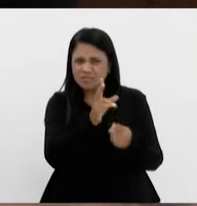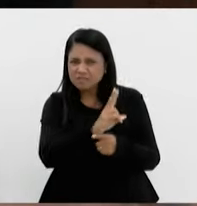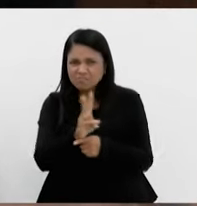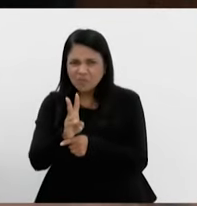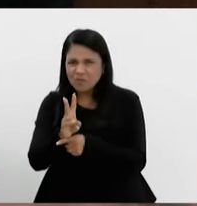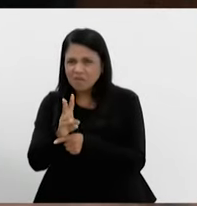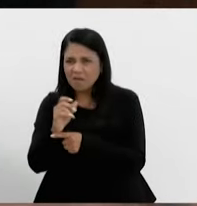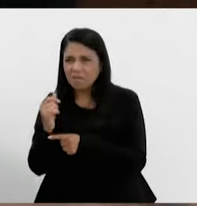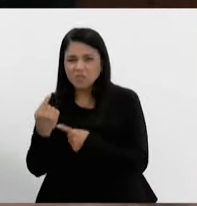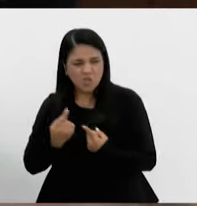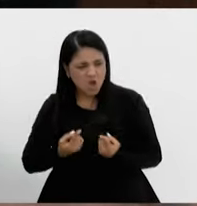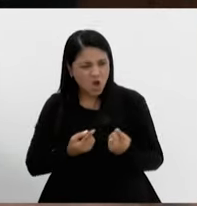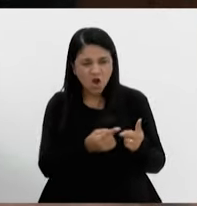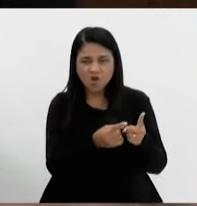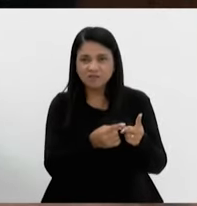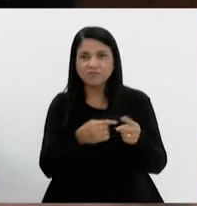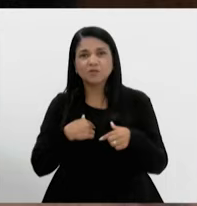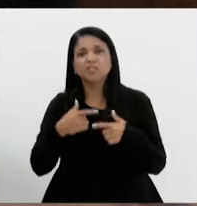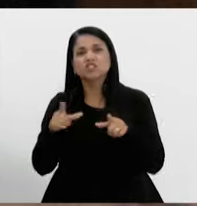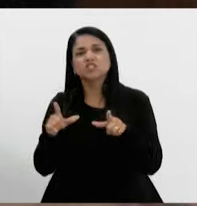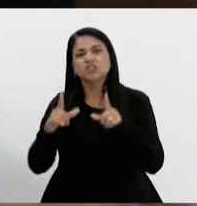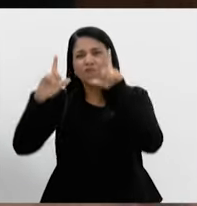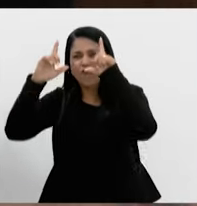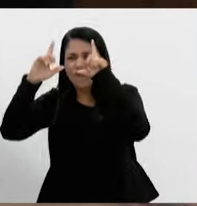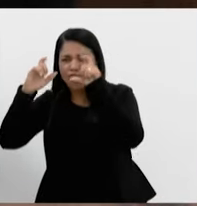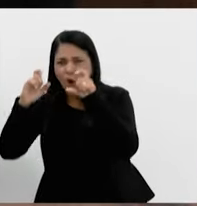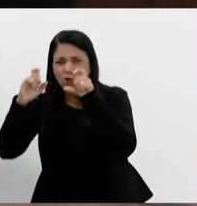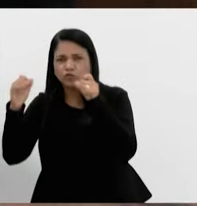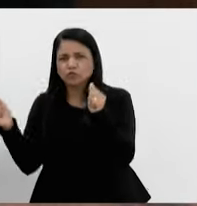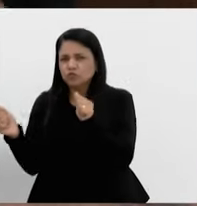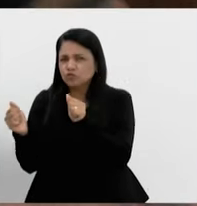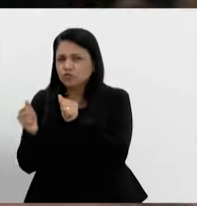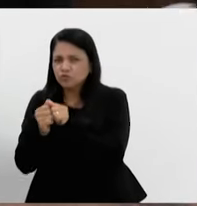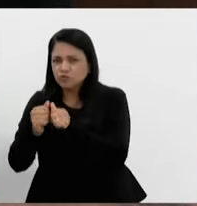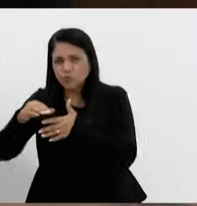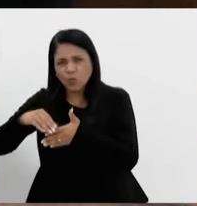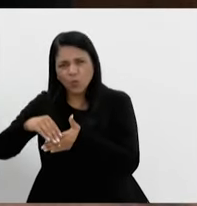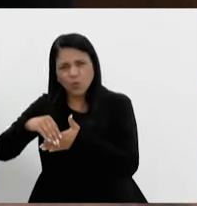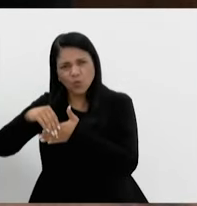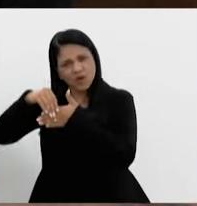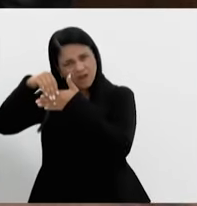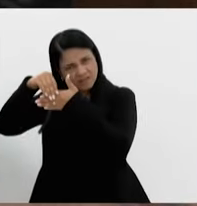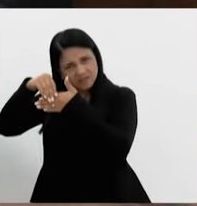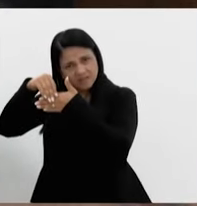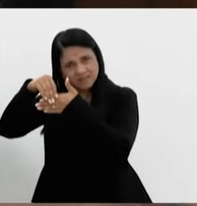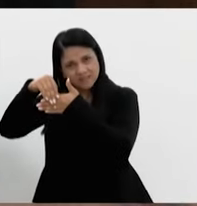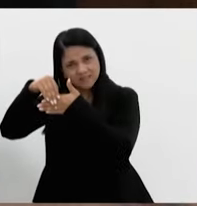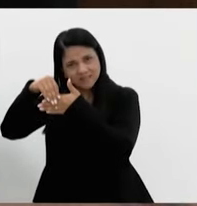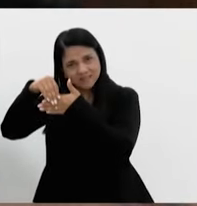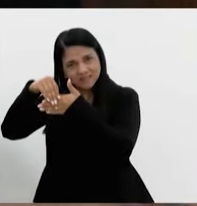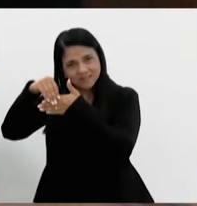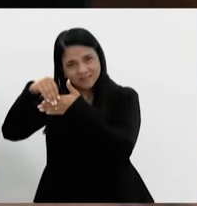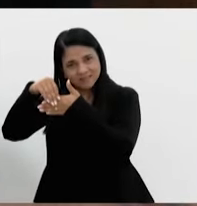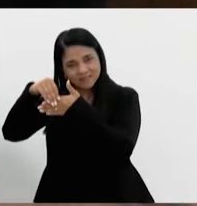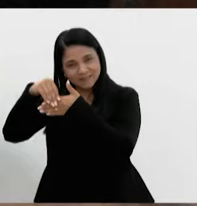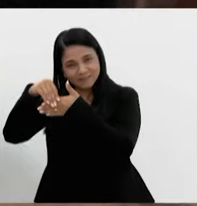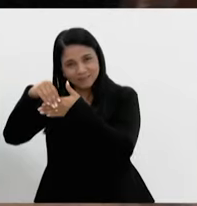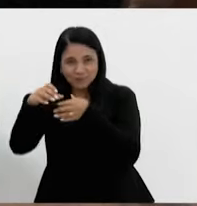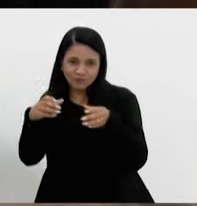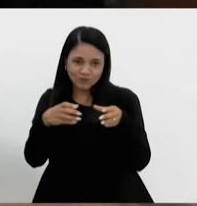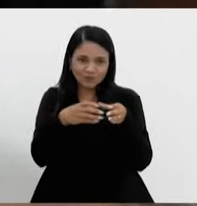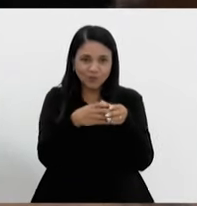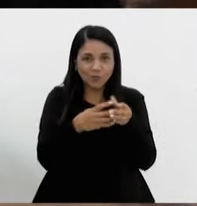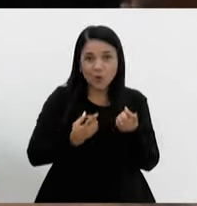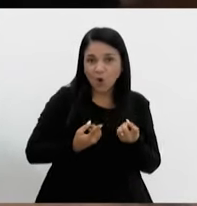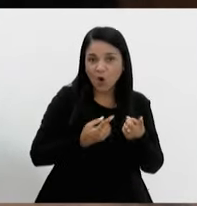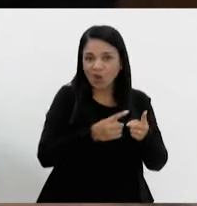comandante tirou uma foto tirou uma foto com o líder da oposição Carl joria